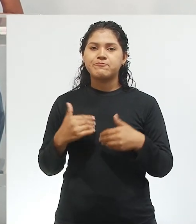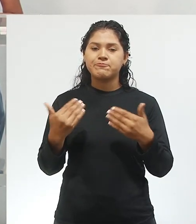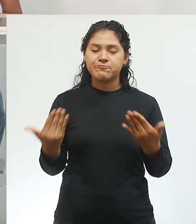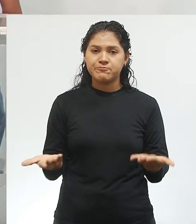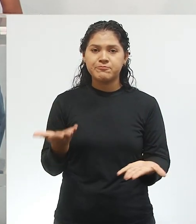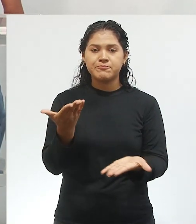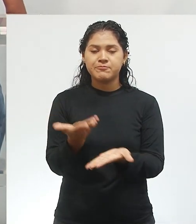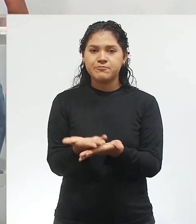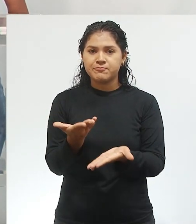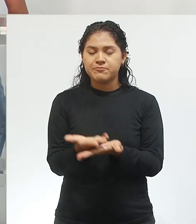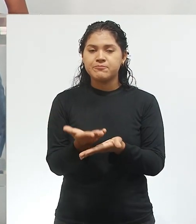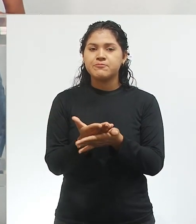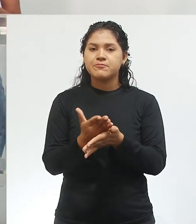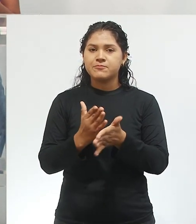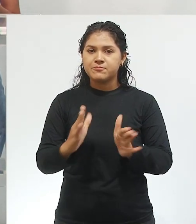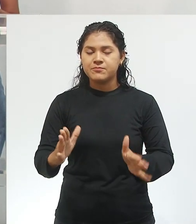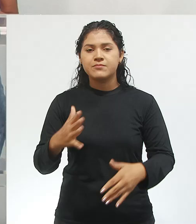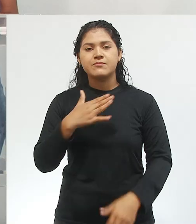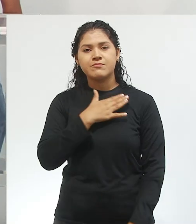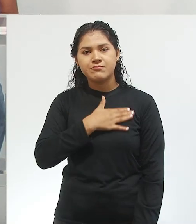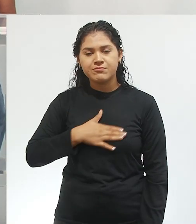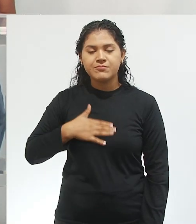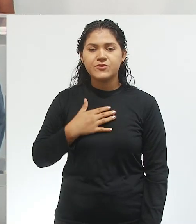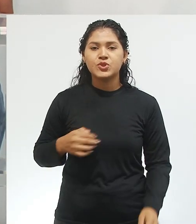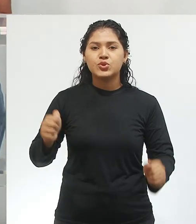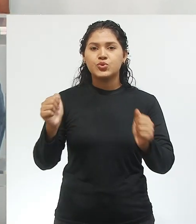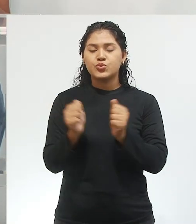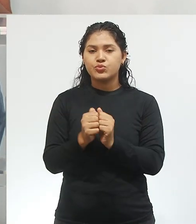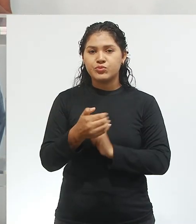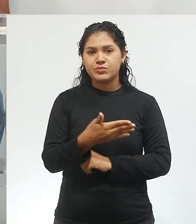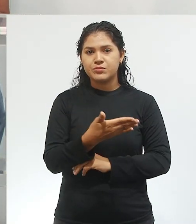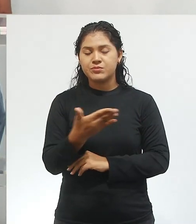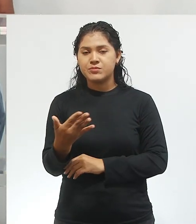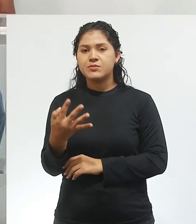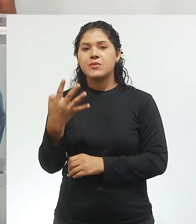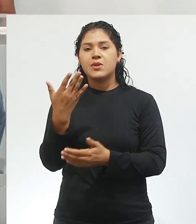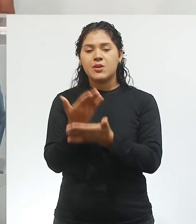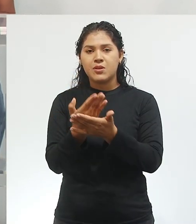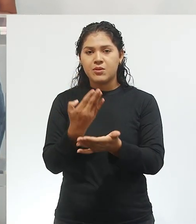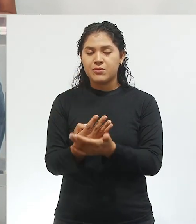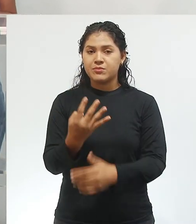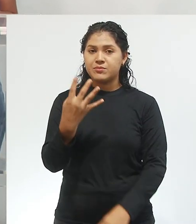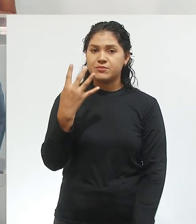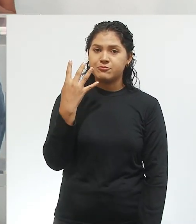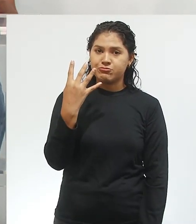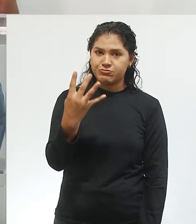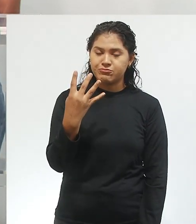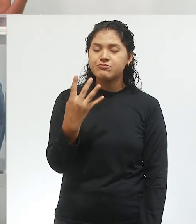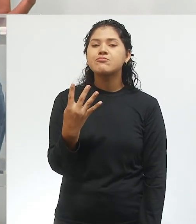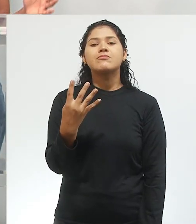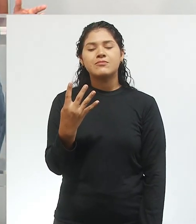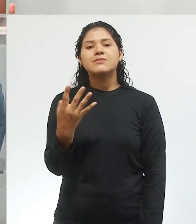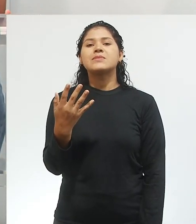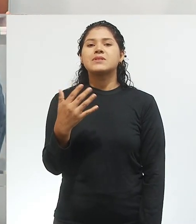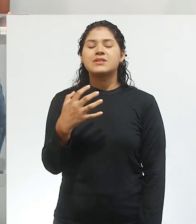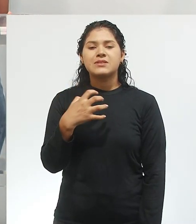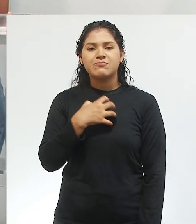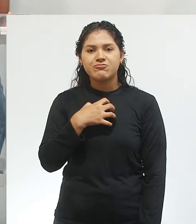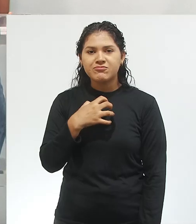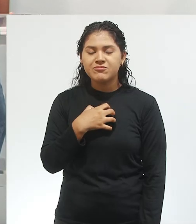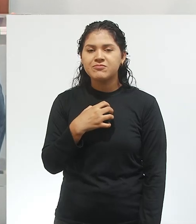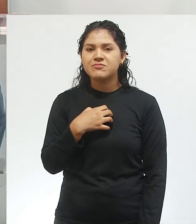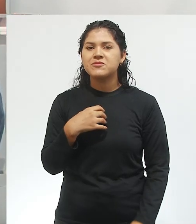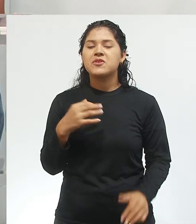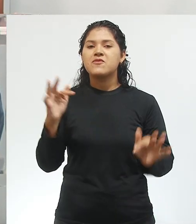fico por aqui, foi um grande prazer estar com vocês durante essas 4 unidades. Estamos dispostos